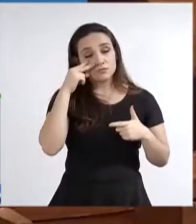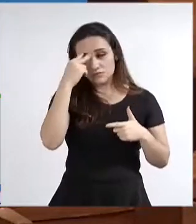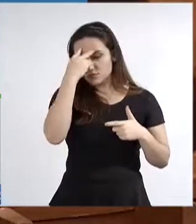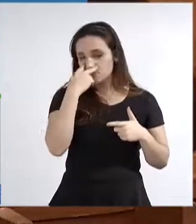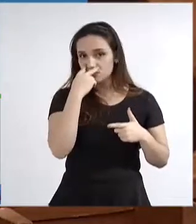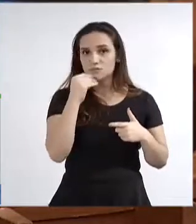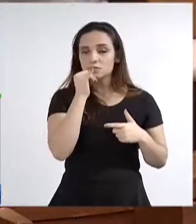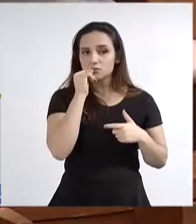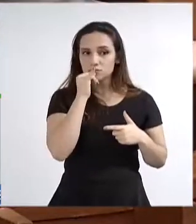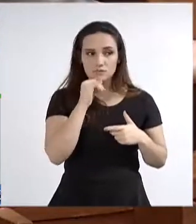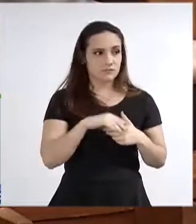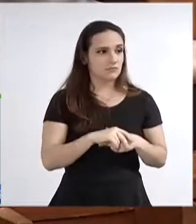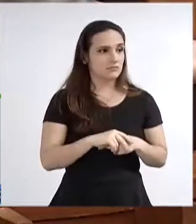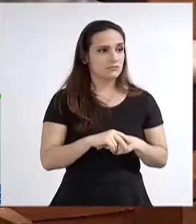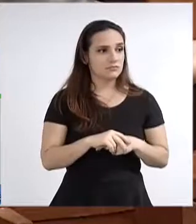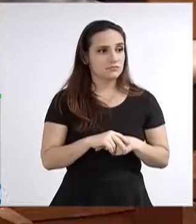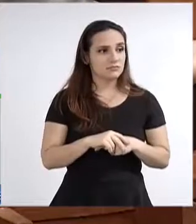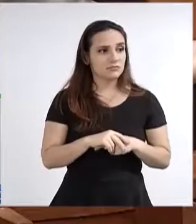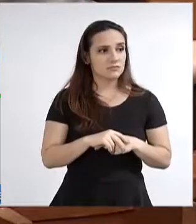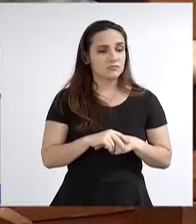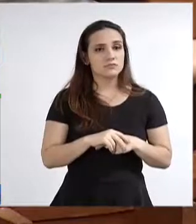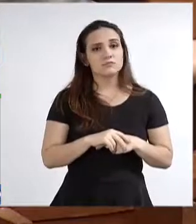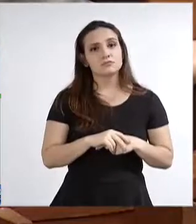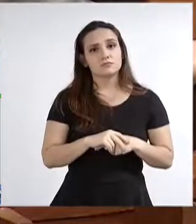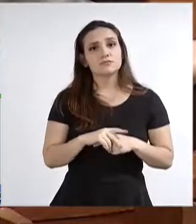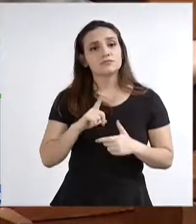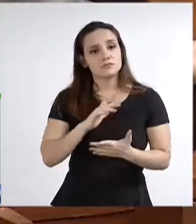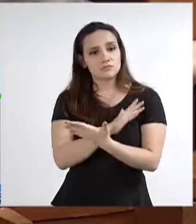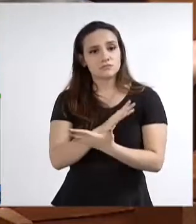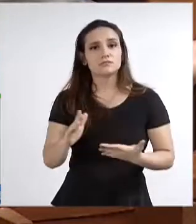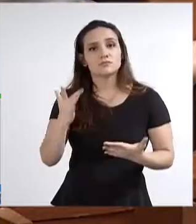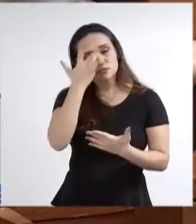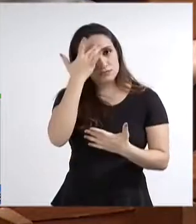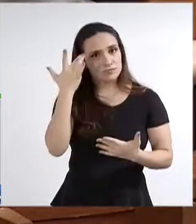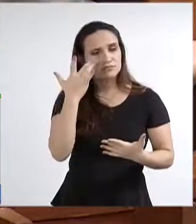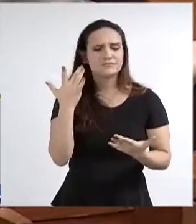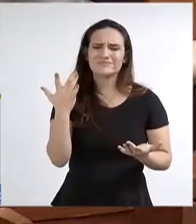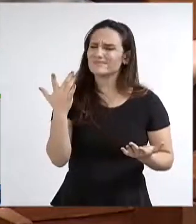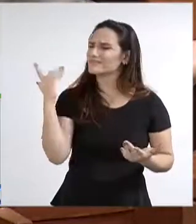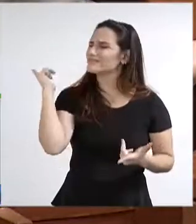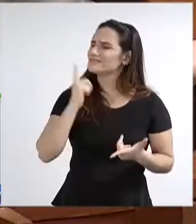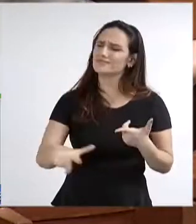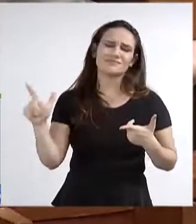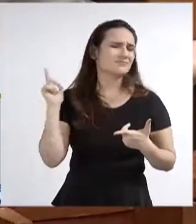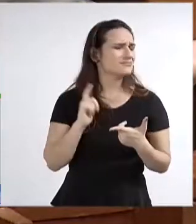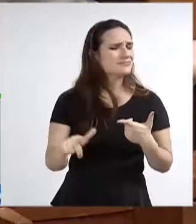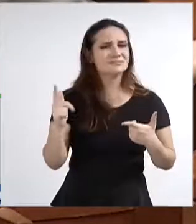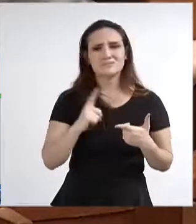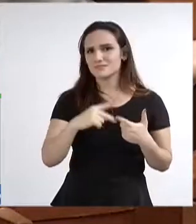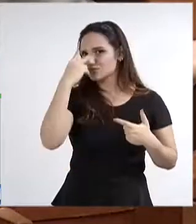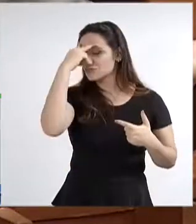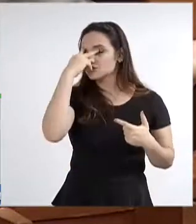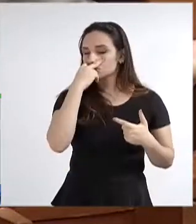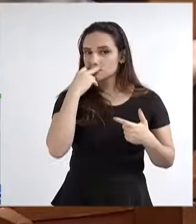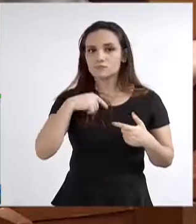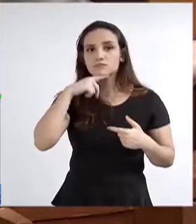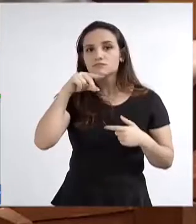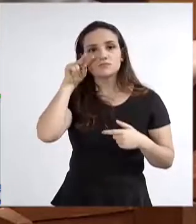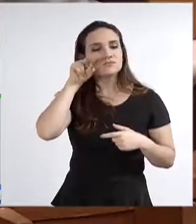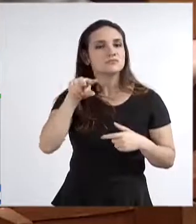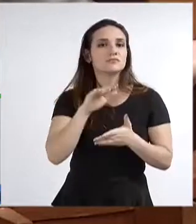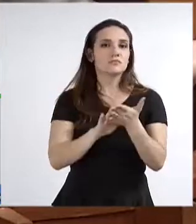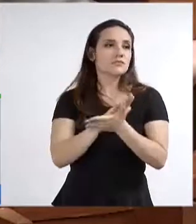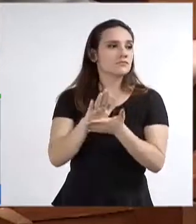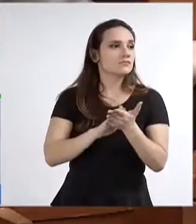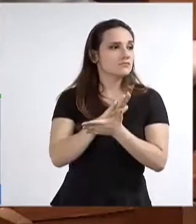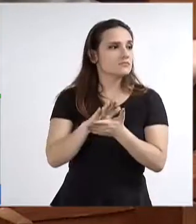aí, nas caravanas que antecederam, né, de pessoas que estavam, assim, completamente cegas, né, por necessidade